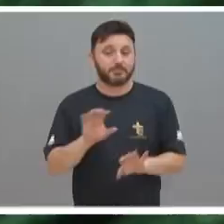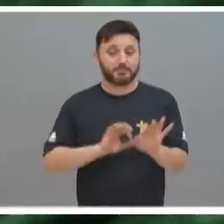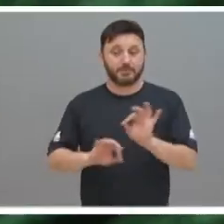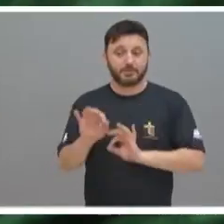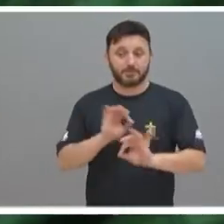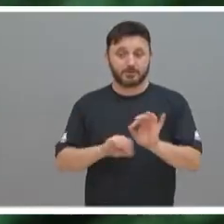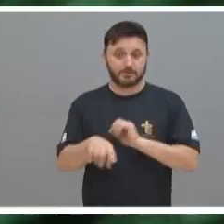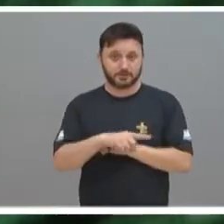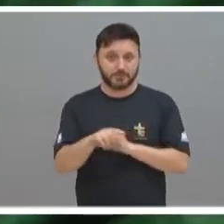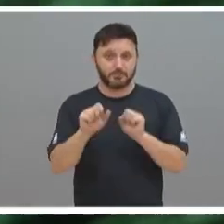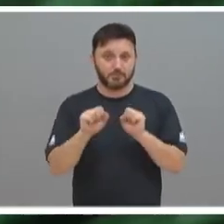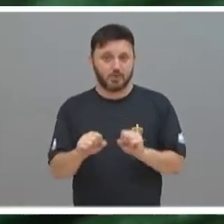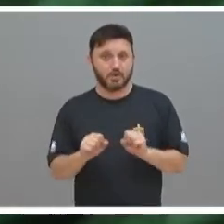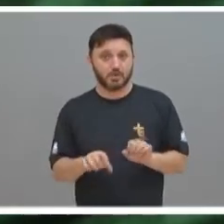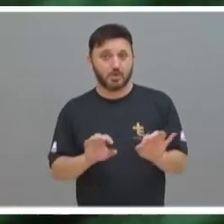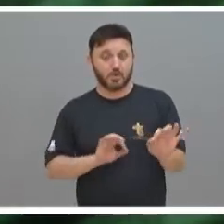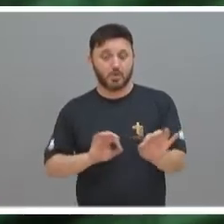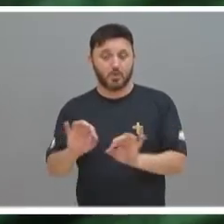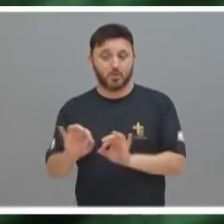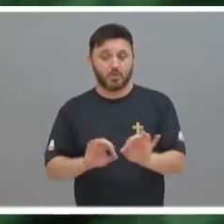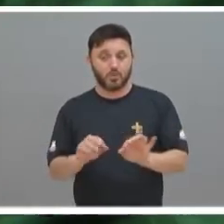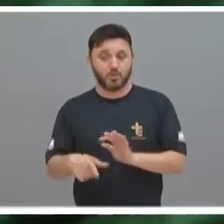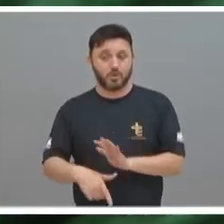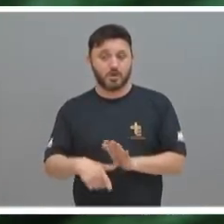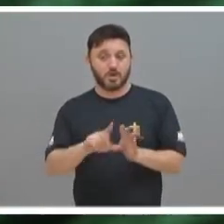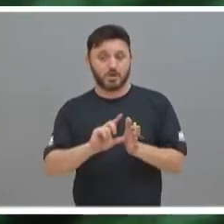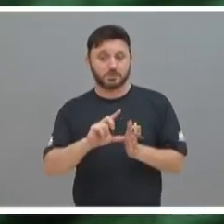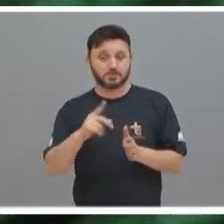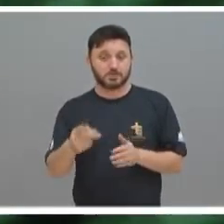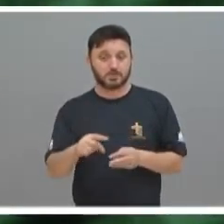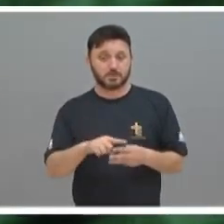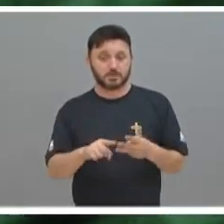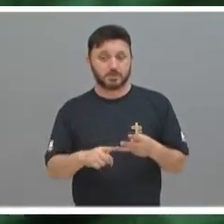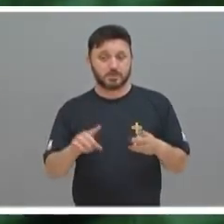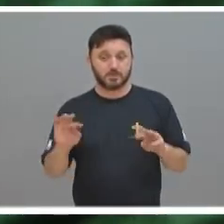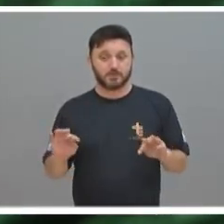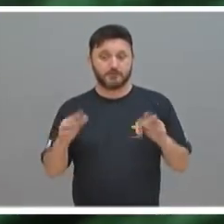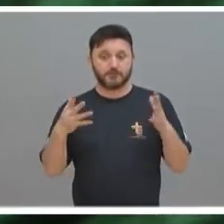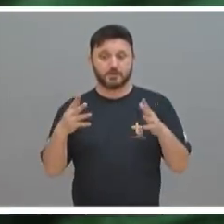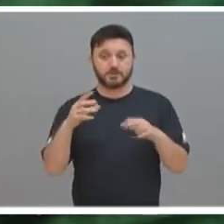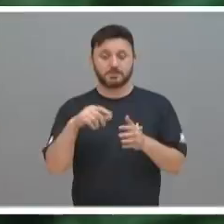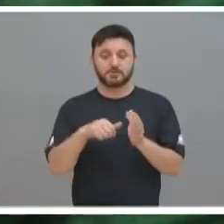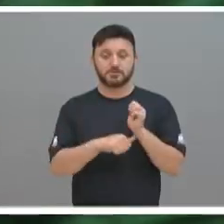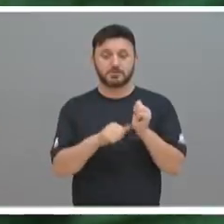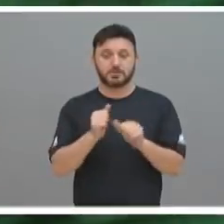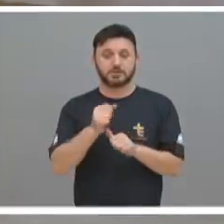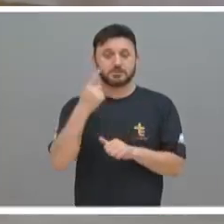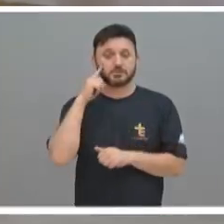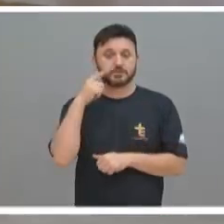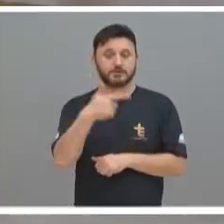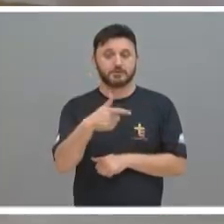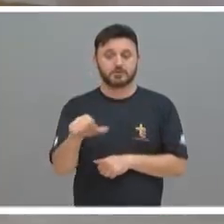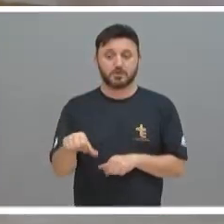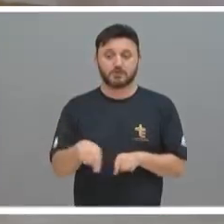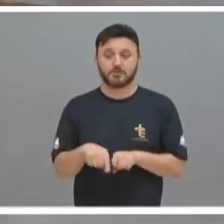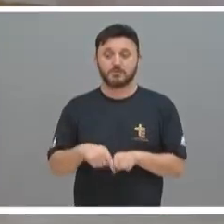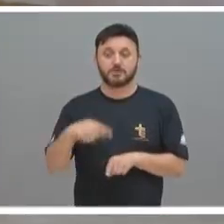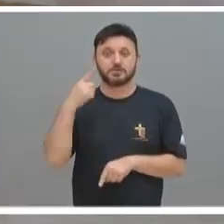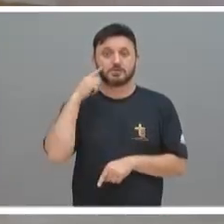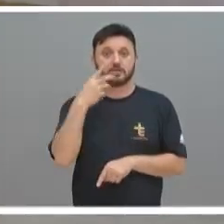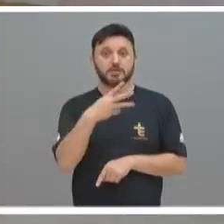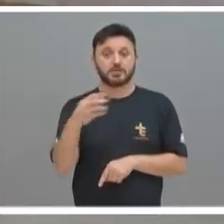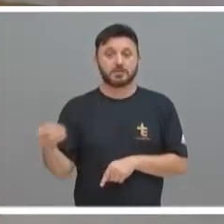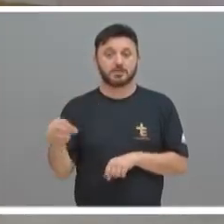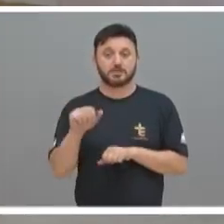preparando, e você já pode se organizar com antecedência para a terceira festa das Santas Chagas, dia 29 e dia